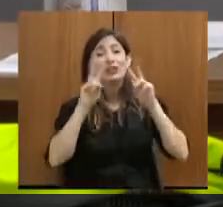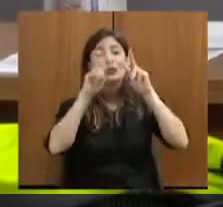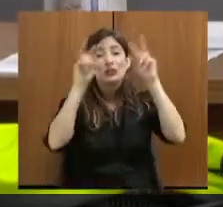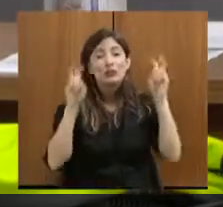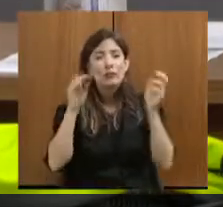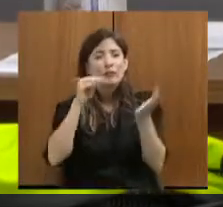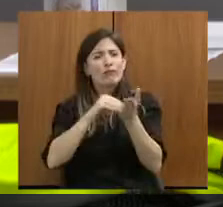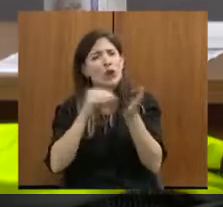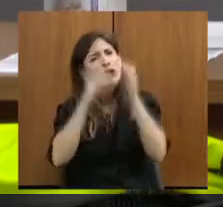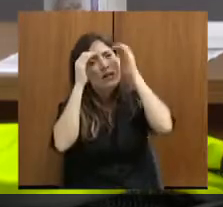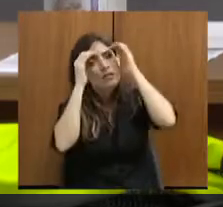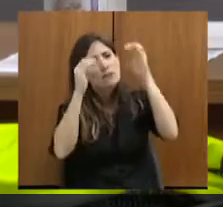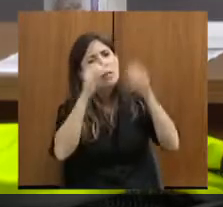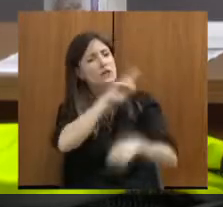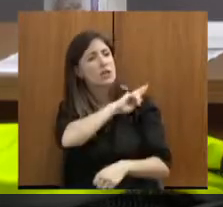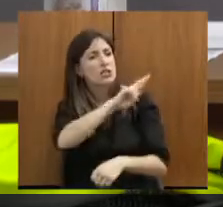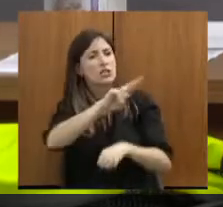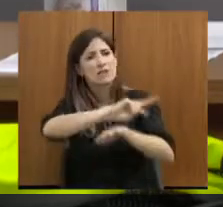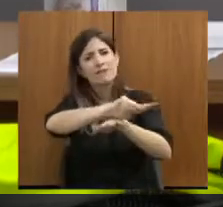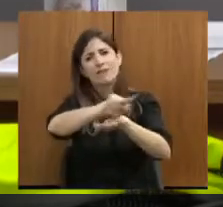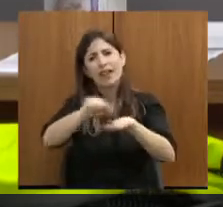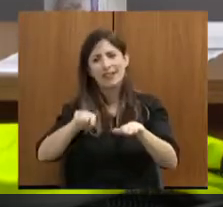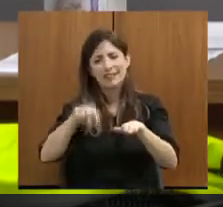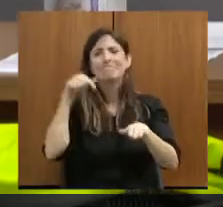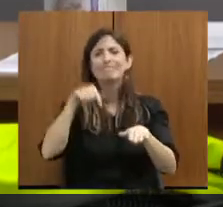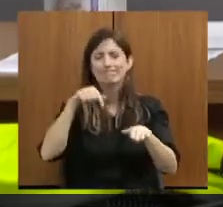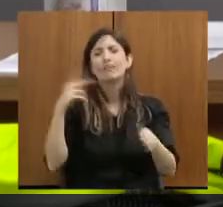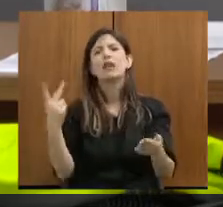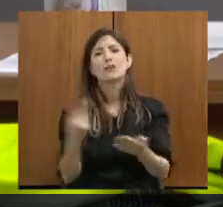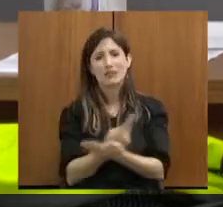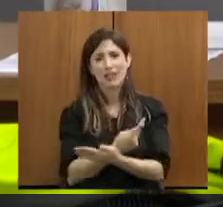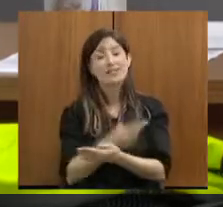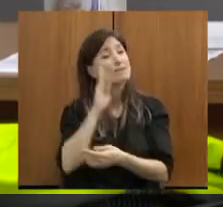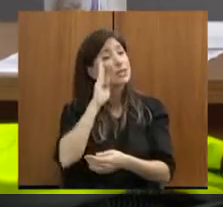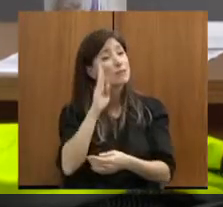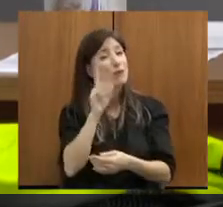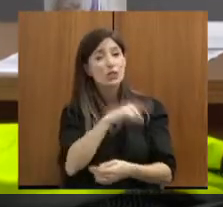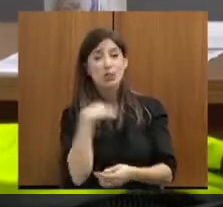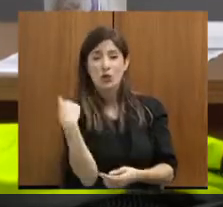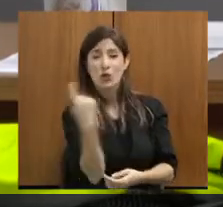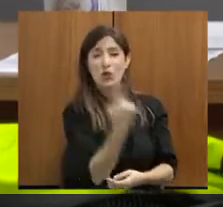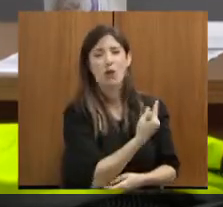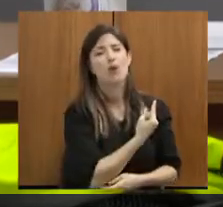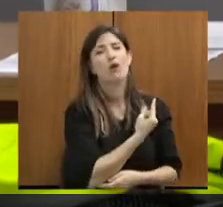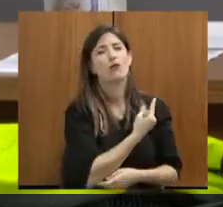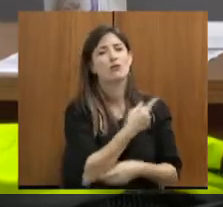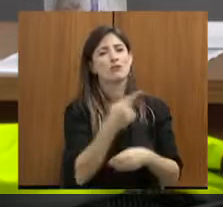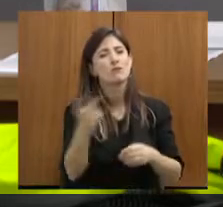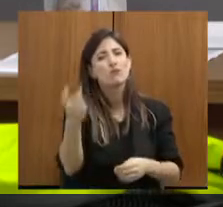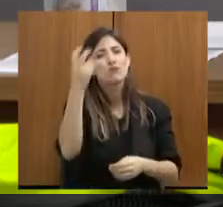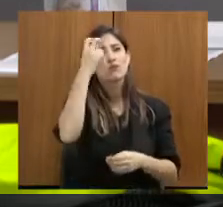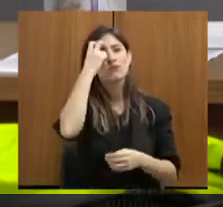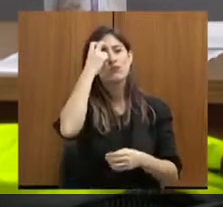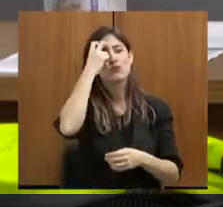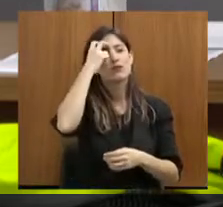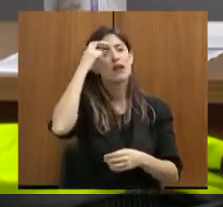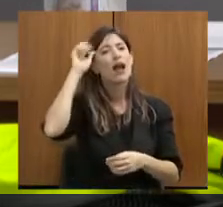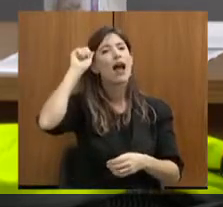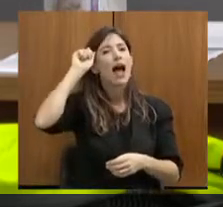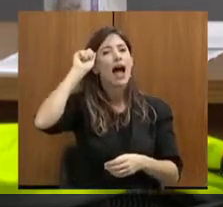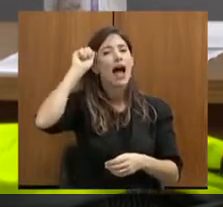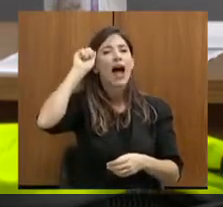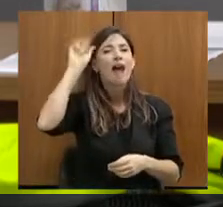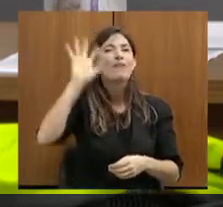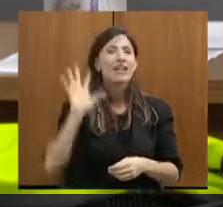né a intolerância religiosa é uma coisa latente para a gente quer de matriz africana a gente sente se o tempo o tempo todo Ah